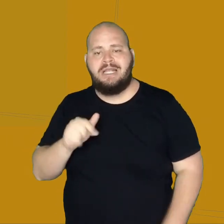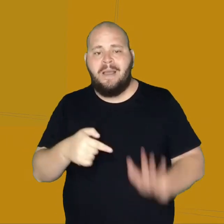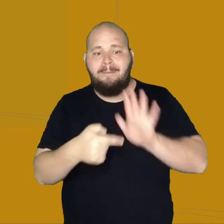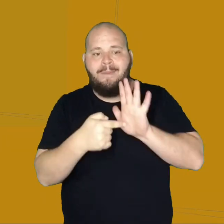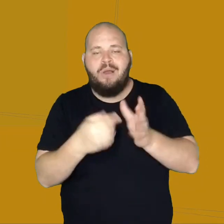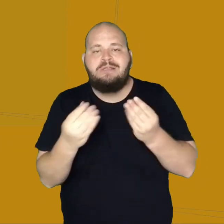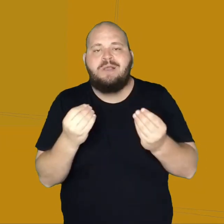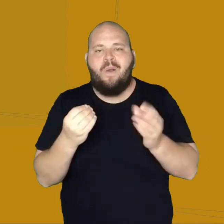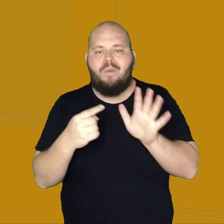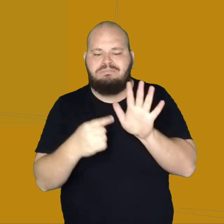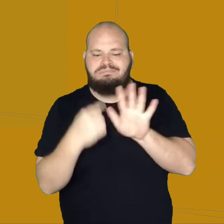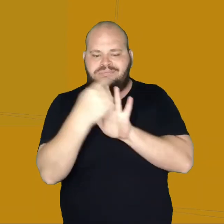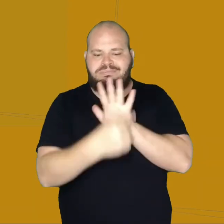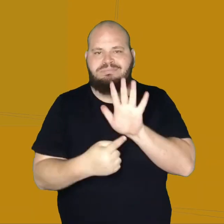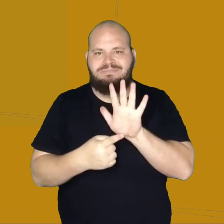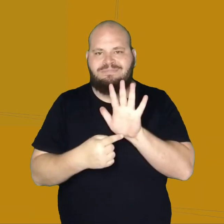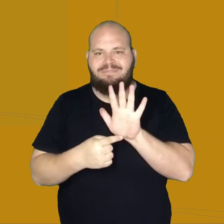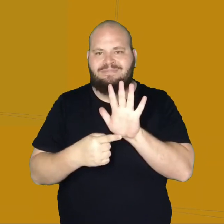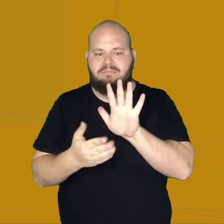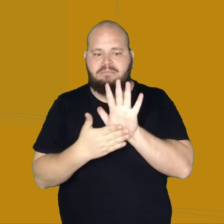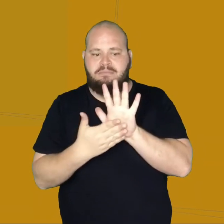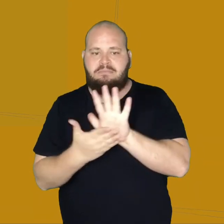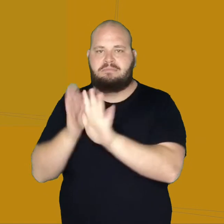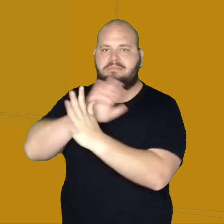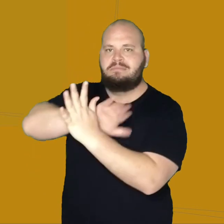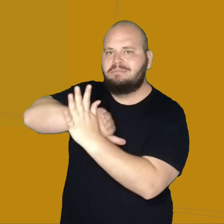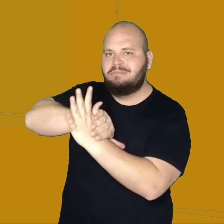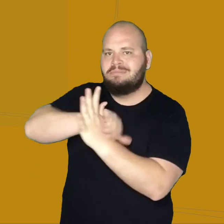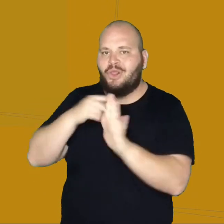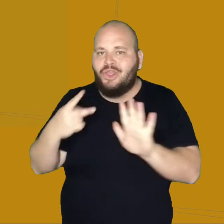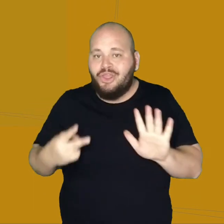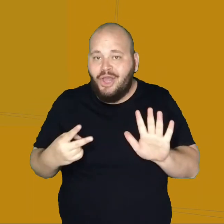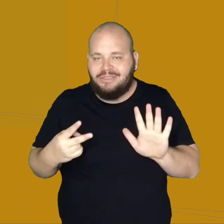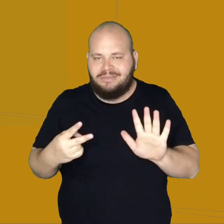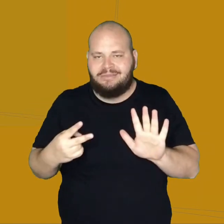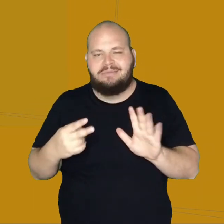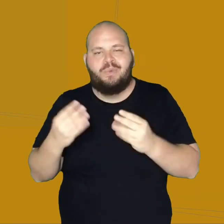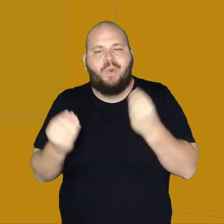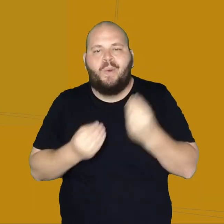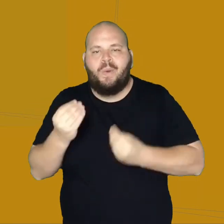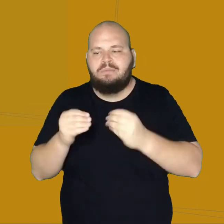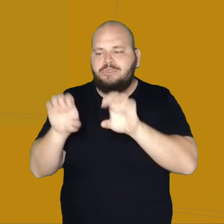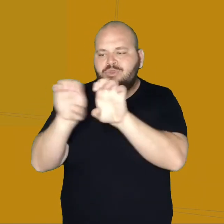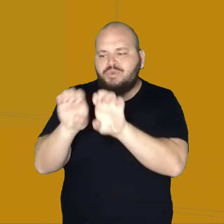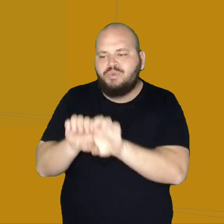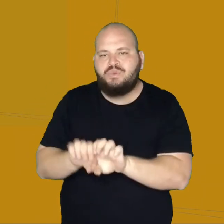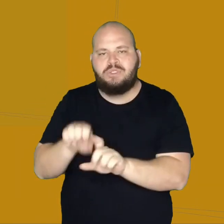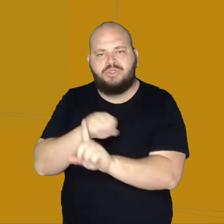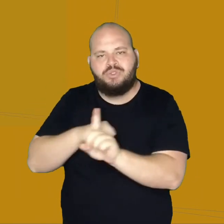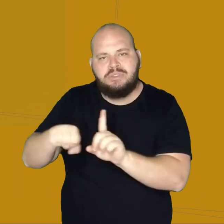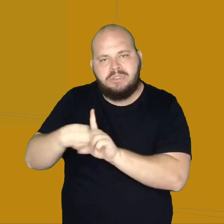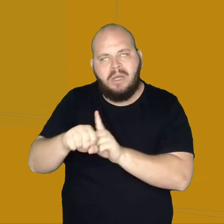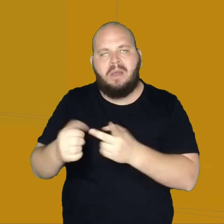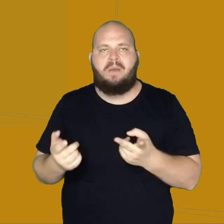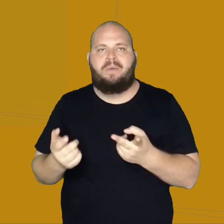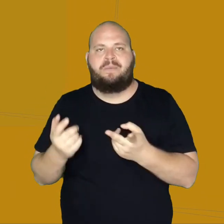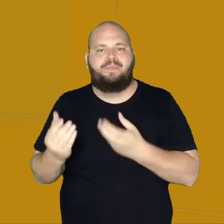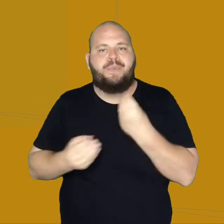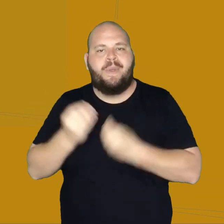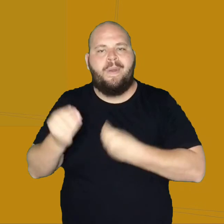Assis. Vejamos. Teoria do Medalhão foi publicado em dezembro de 1881